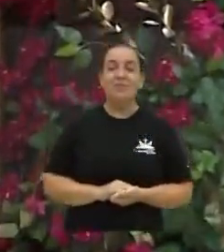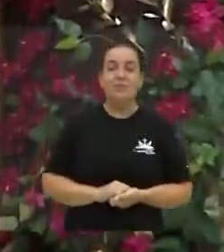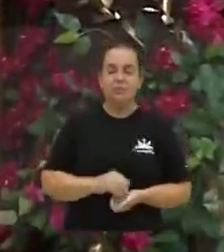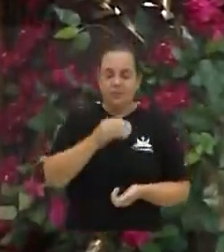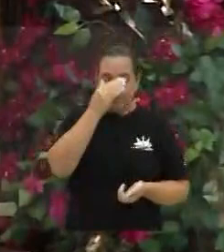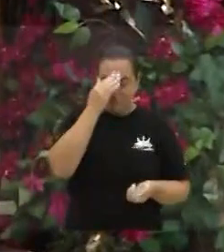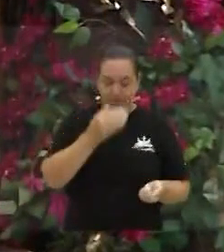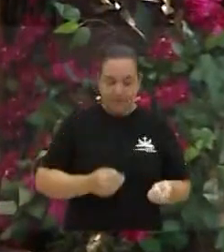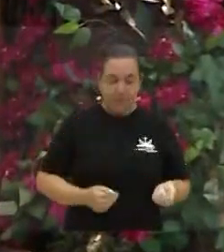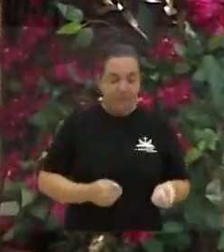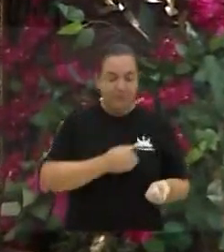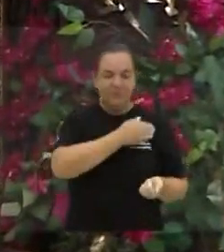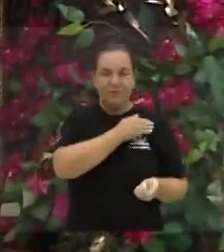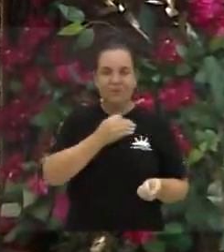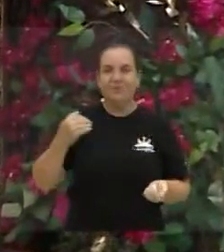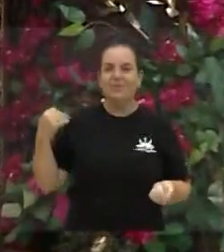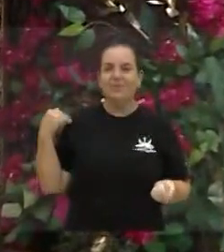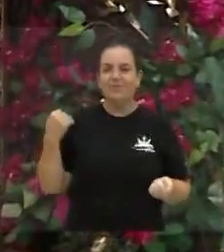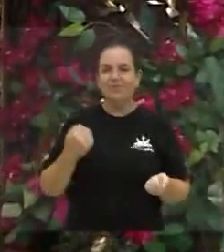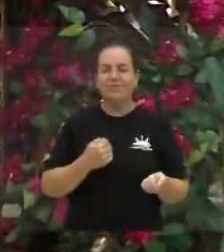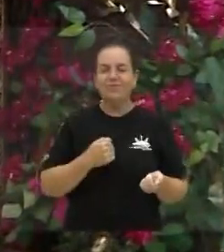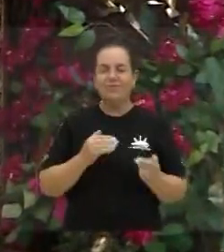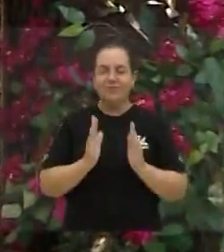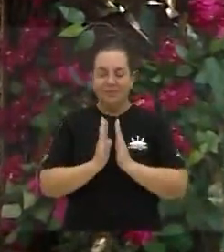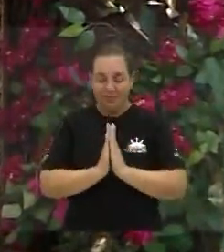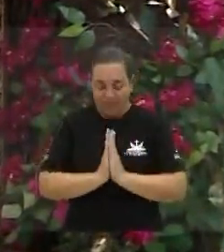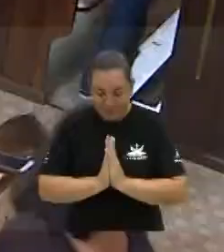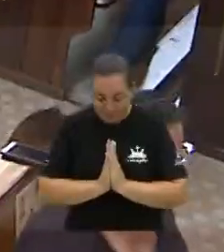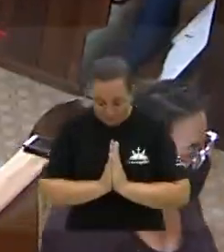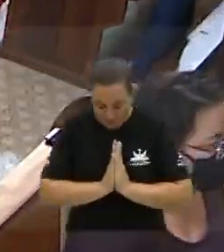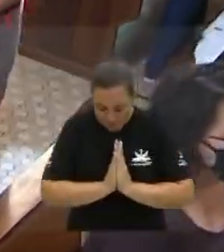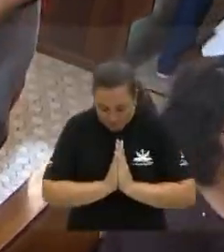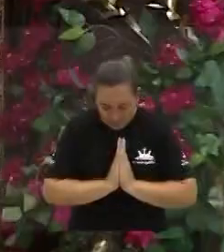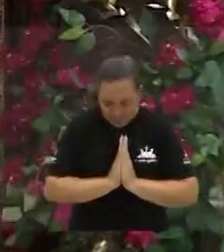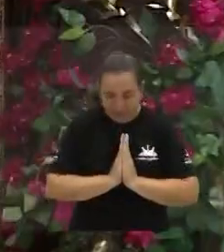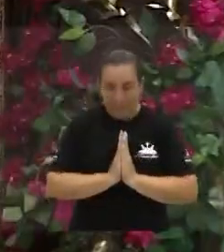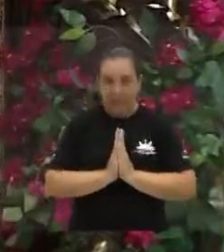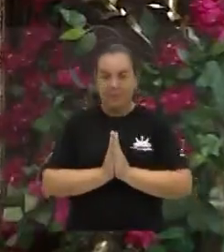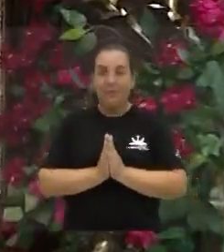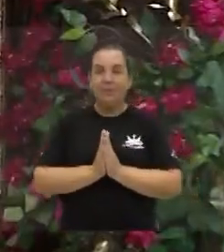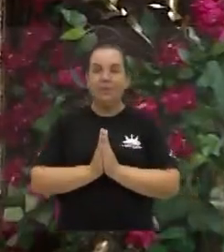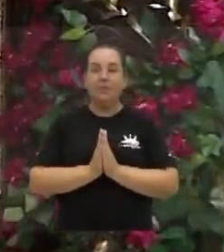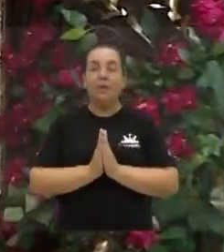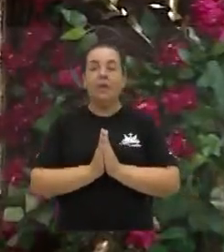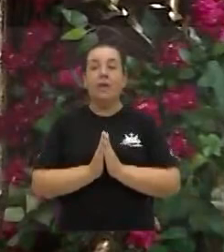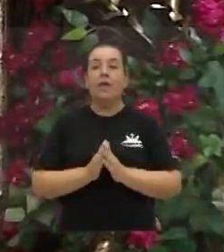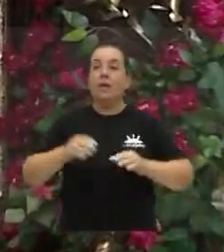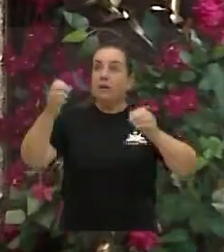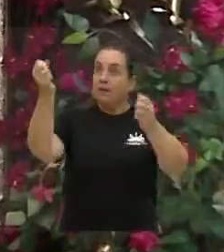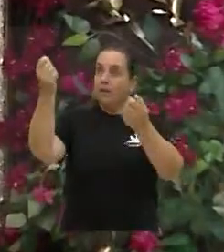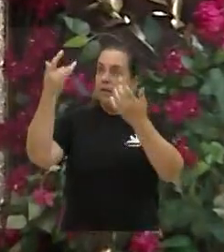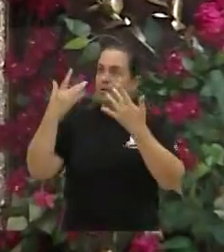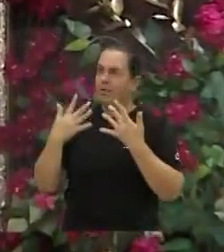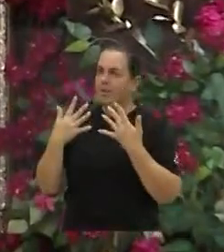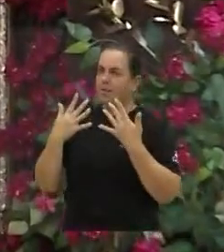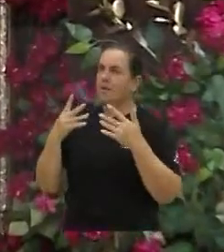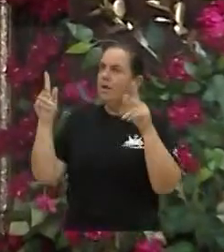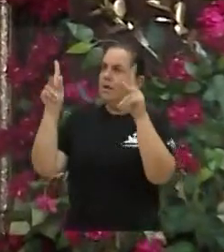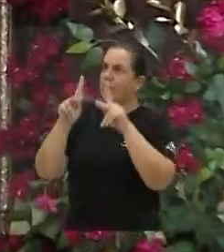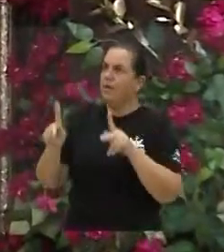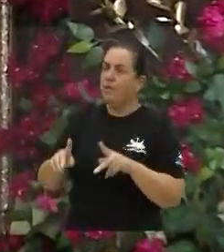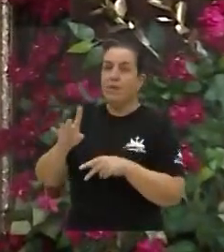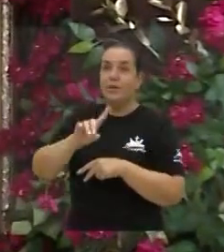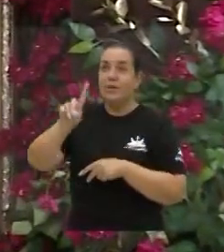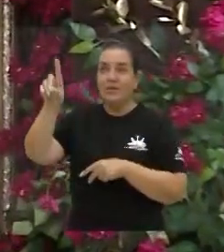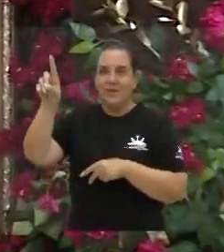coisas. Em nome do Pai, do Filho, do Espírito Santo. Amém. Que a graça e a paz